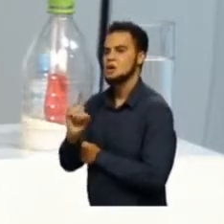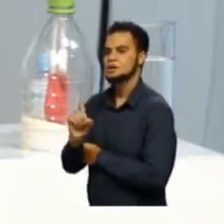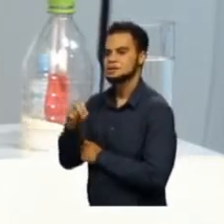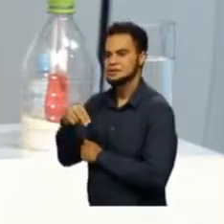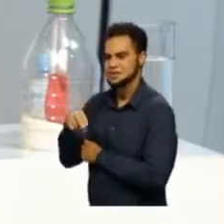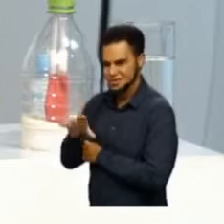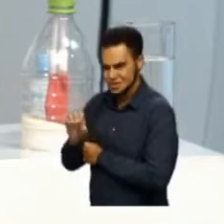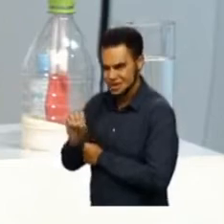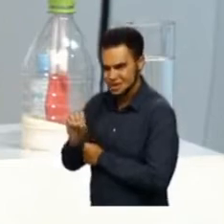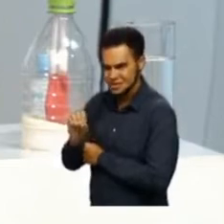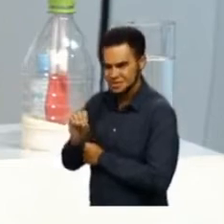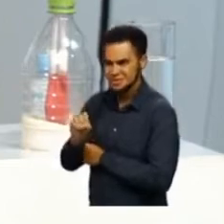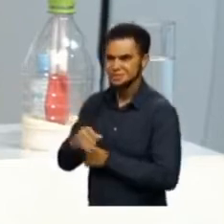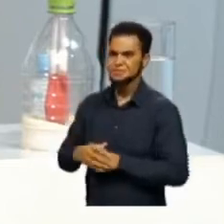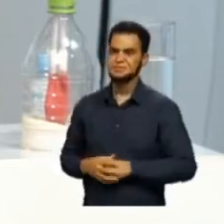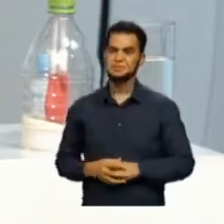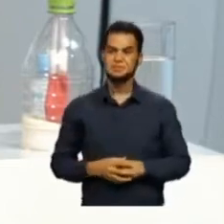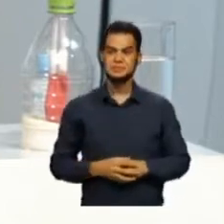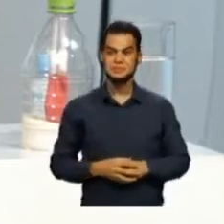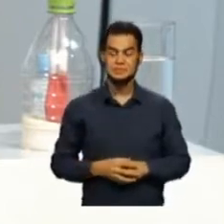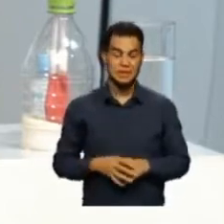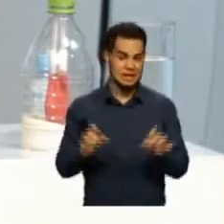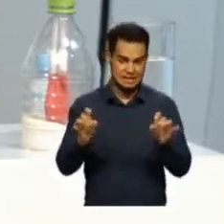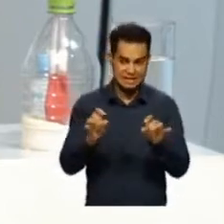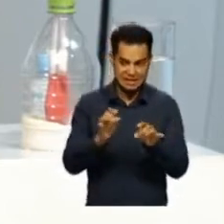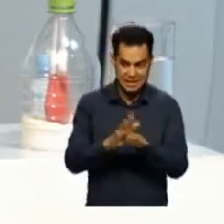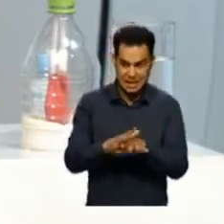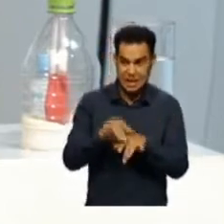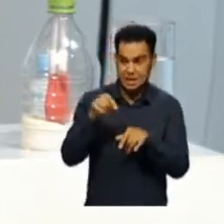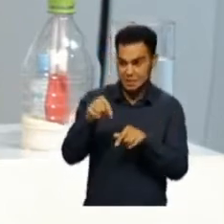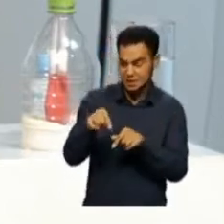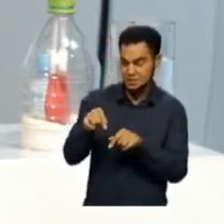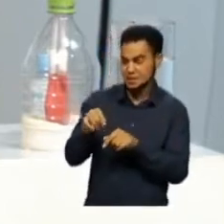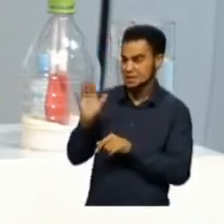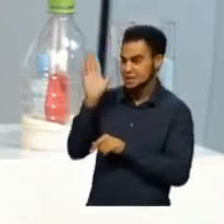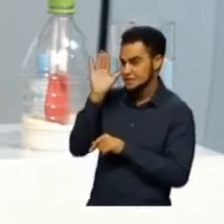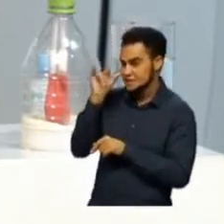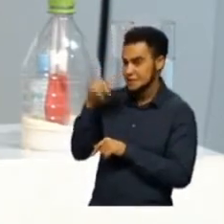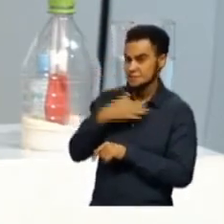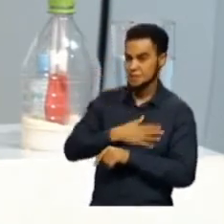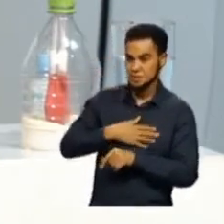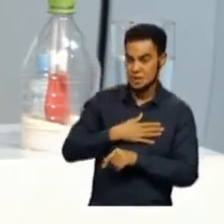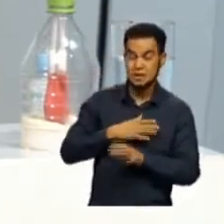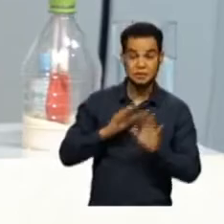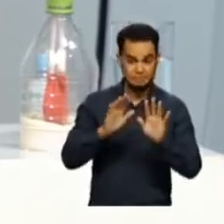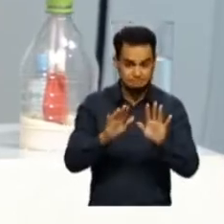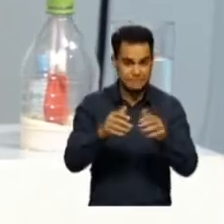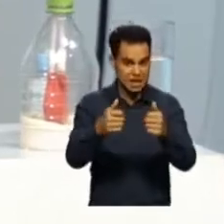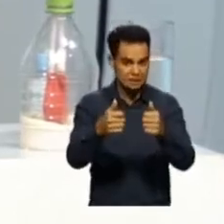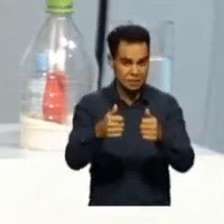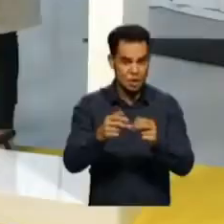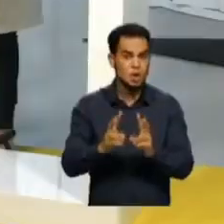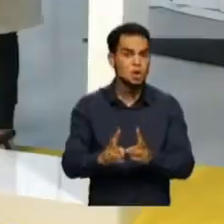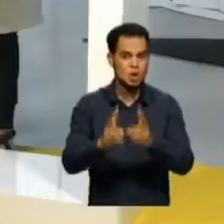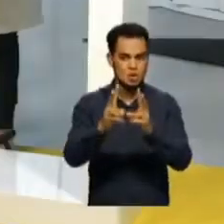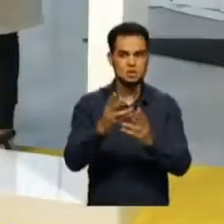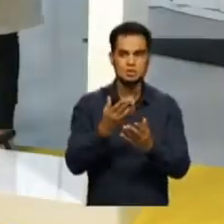Espero que você, né, terminamos aqui a dissecação do pulmão, espero que você tenha gostado e vamos prosseguir aí para a nossa